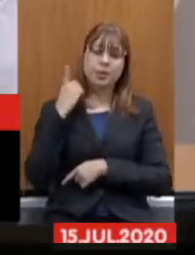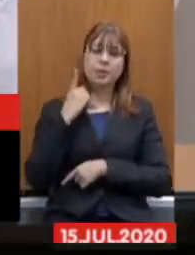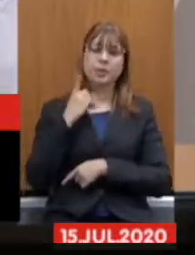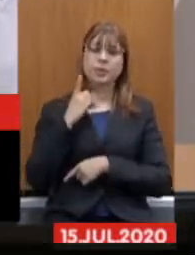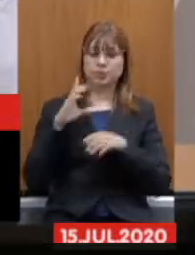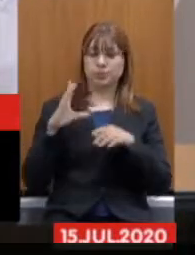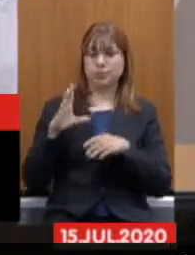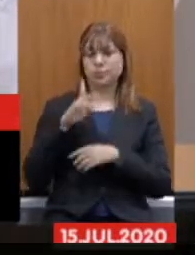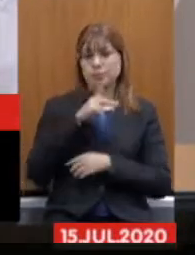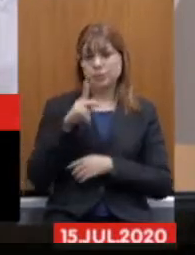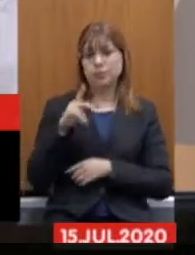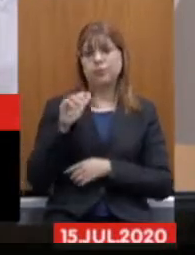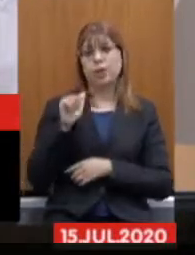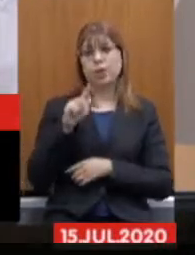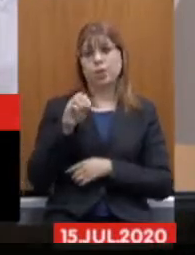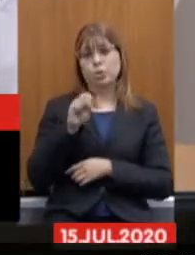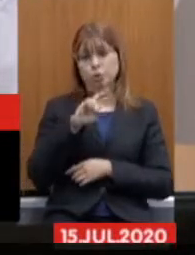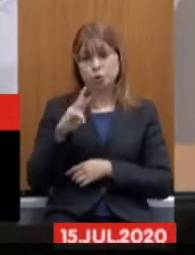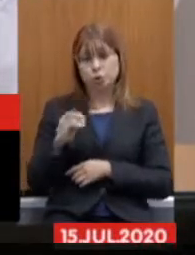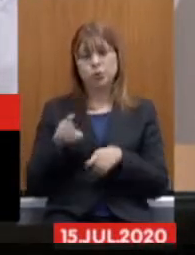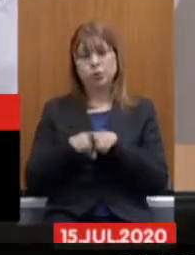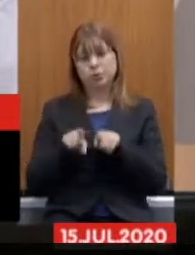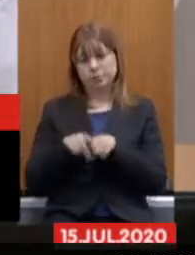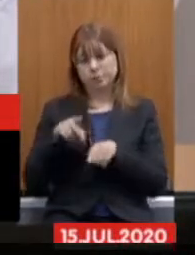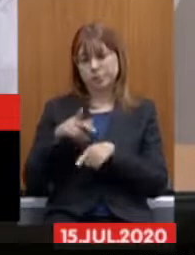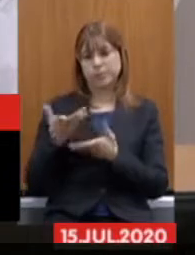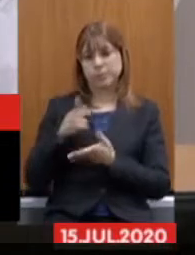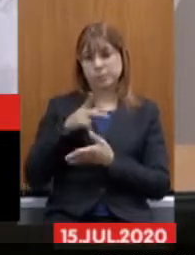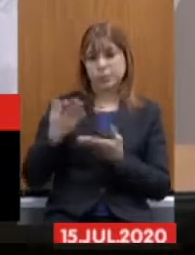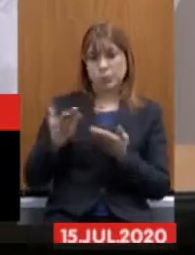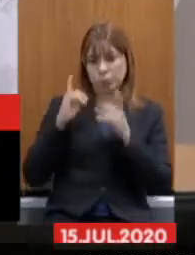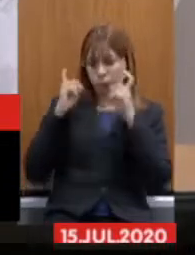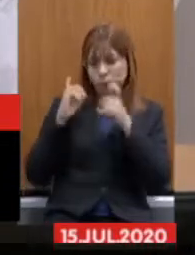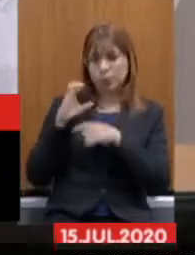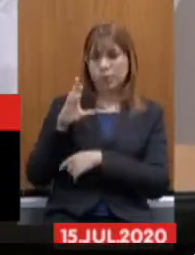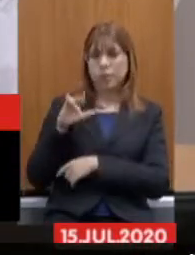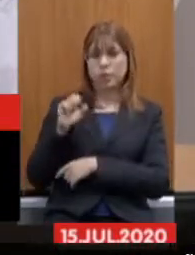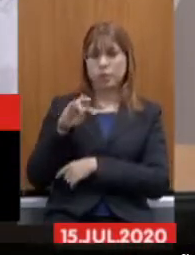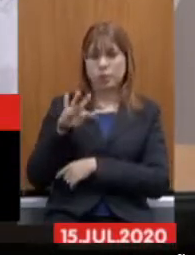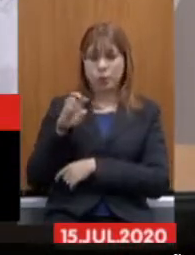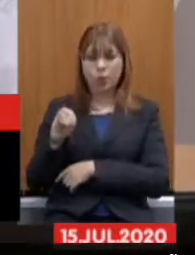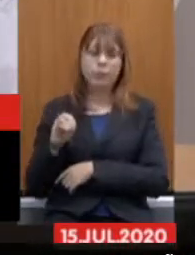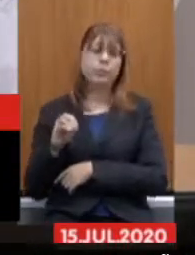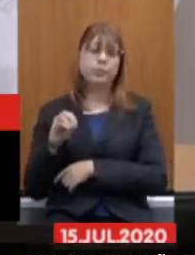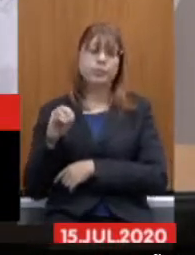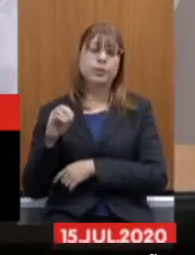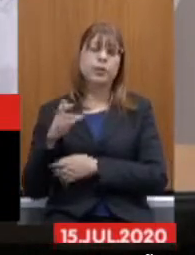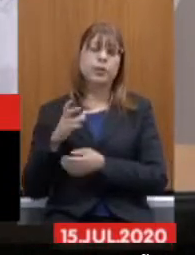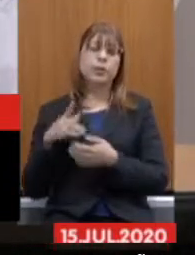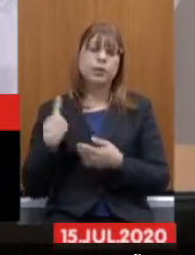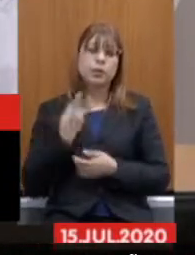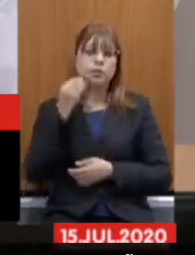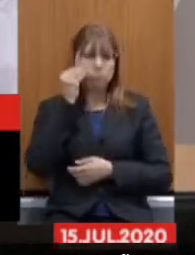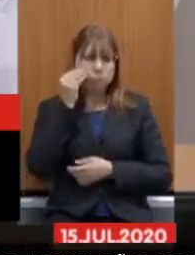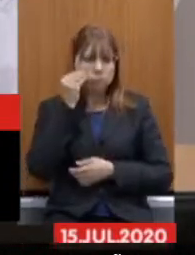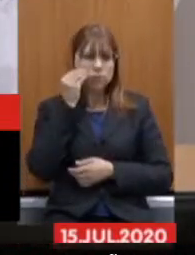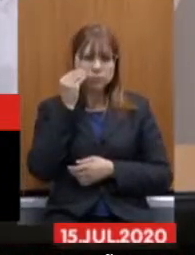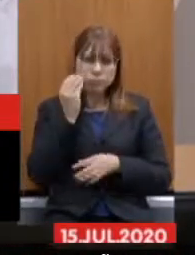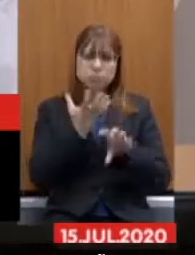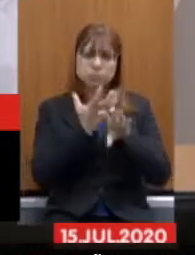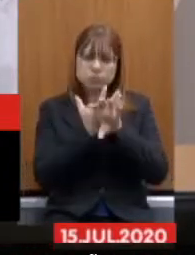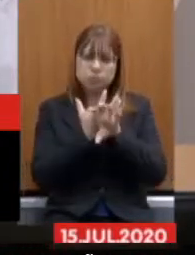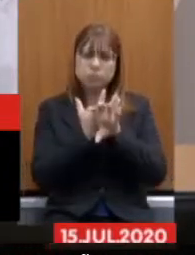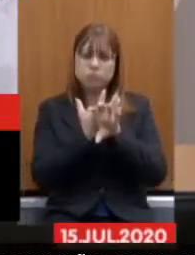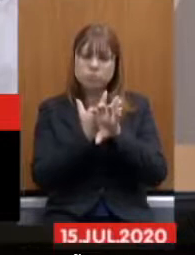agostinho patrus mas é me sinto constrangido porque nós tentamos fazer uma assembleia online com sol